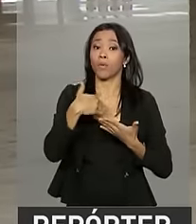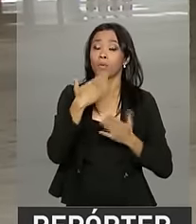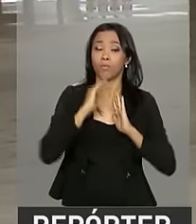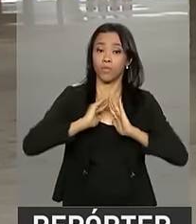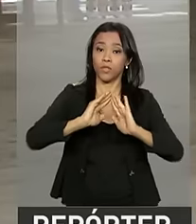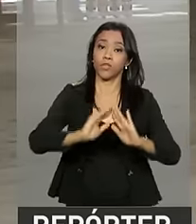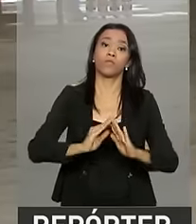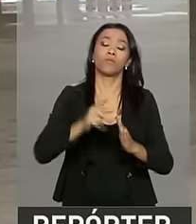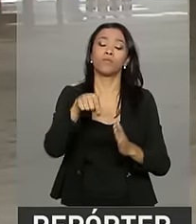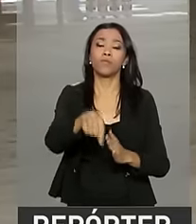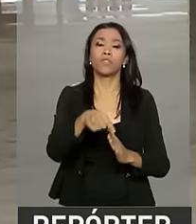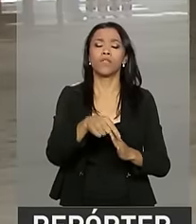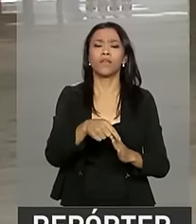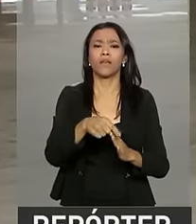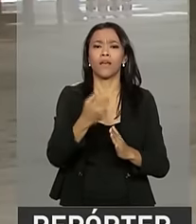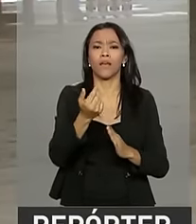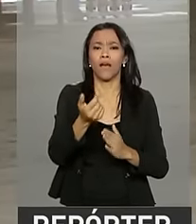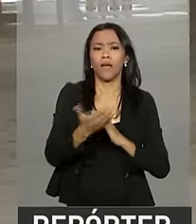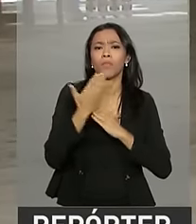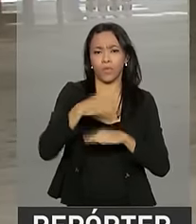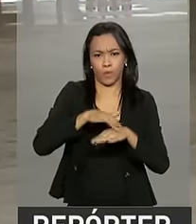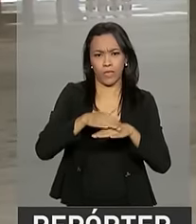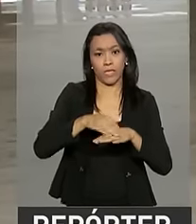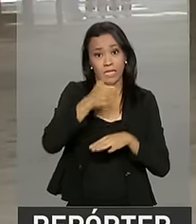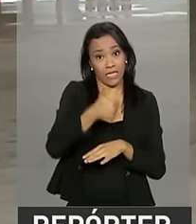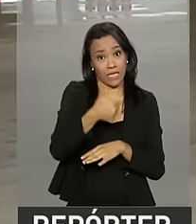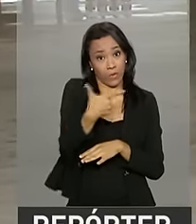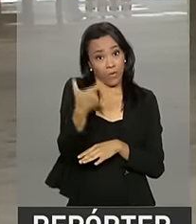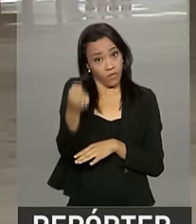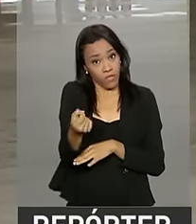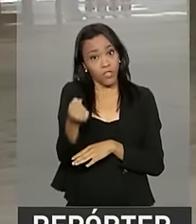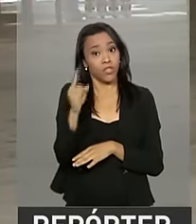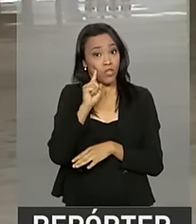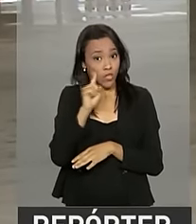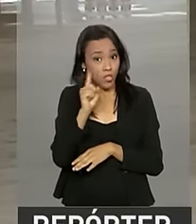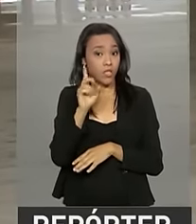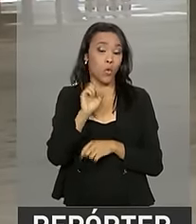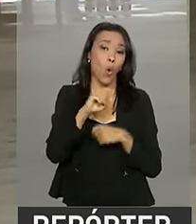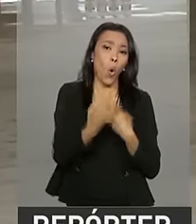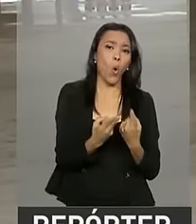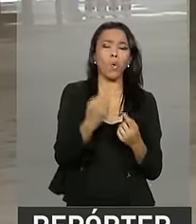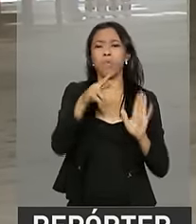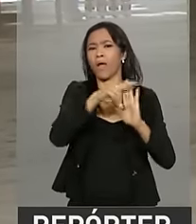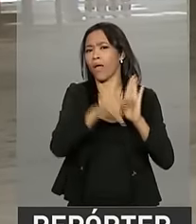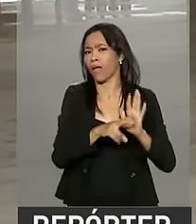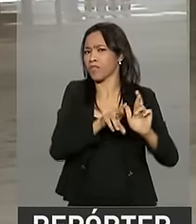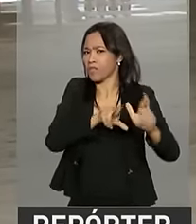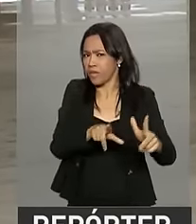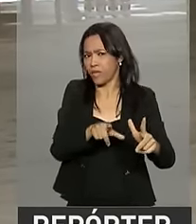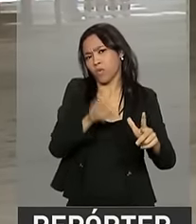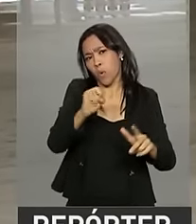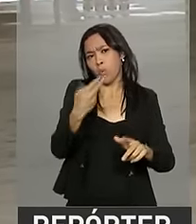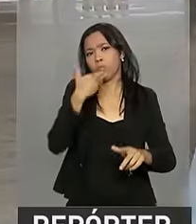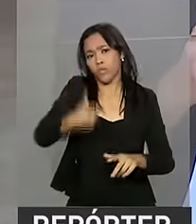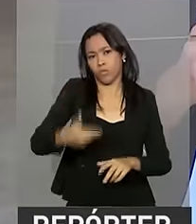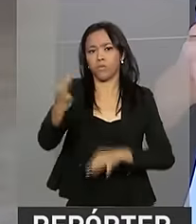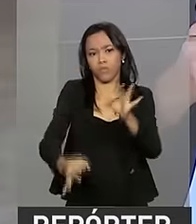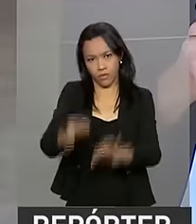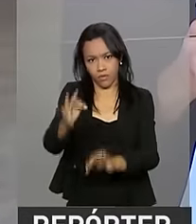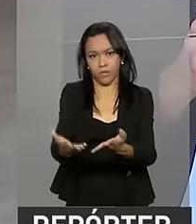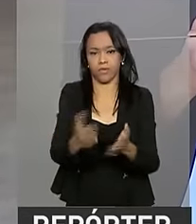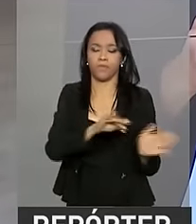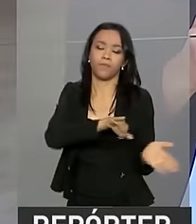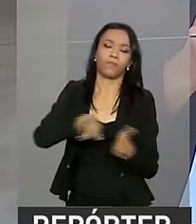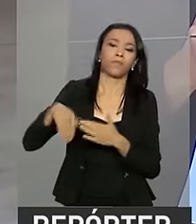até 120 dias a não ser que seja decidido de maneira diferente pela administração ou então pela justiça José Luiz